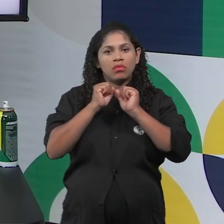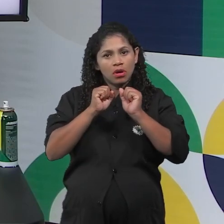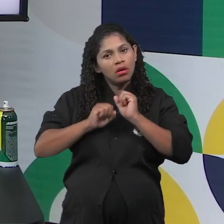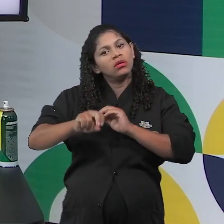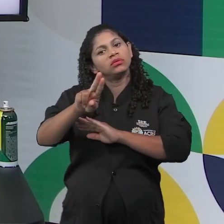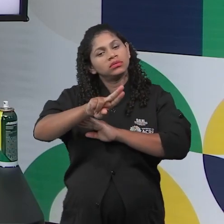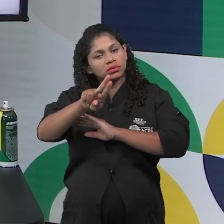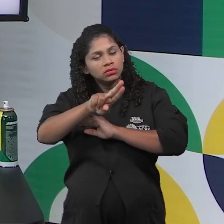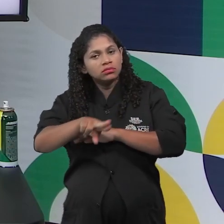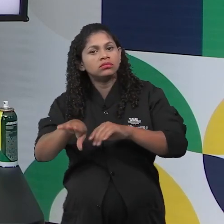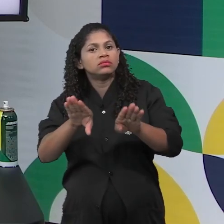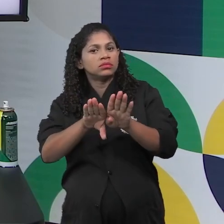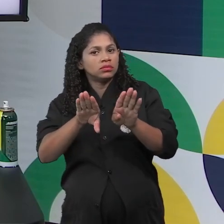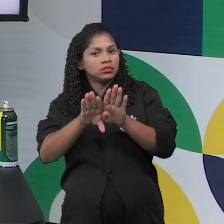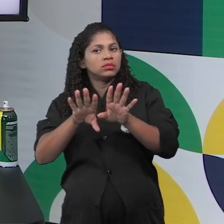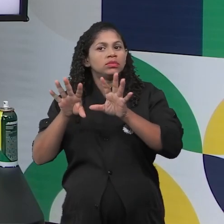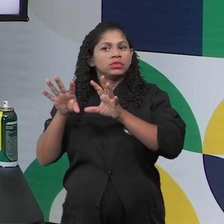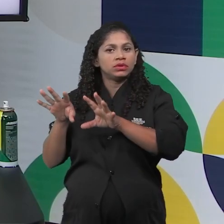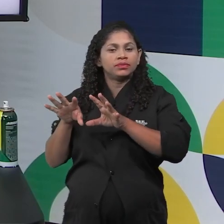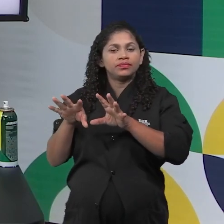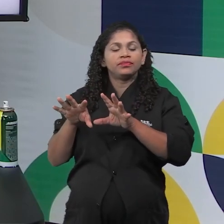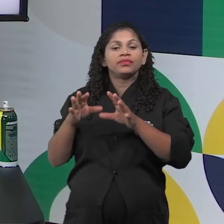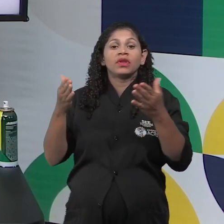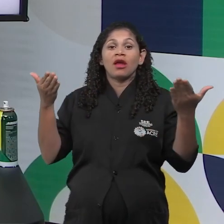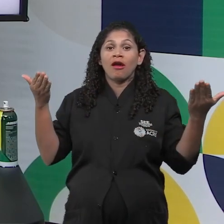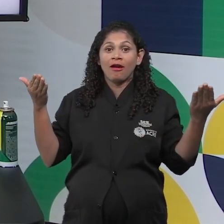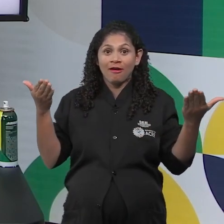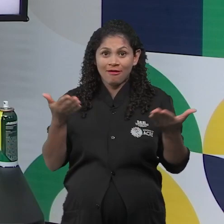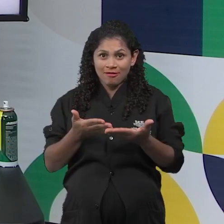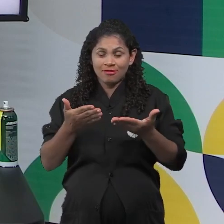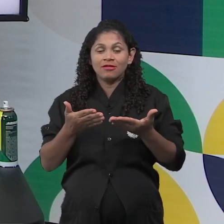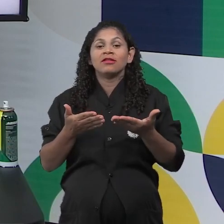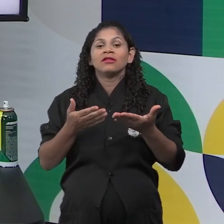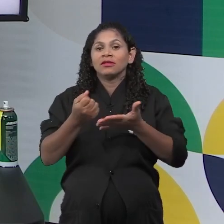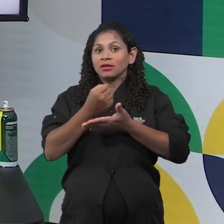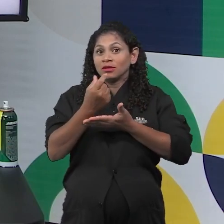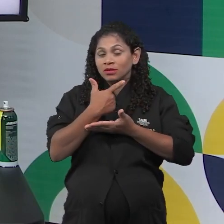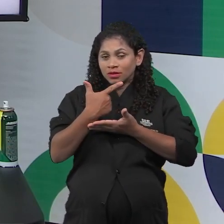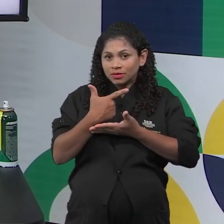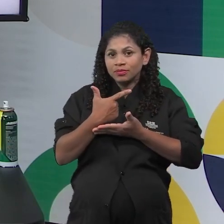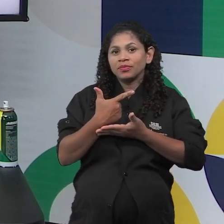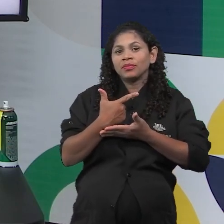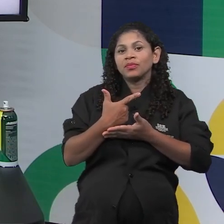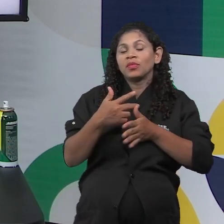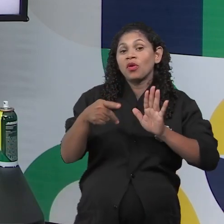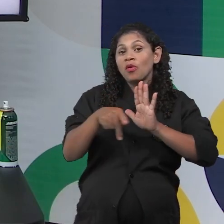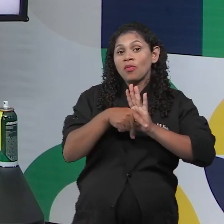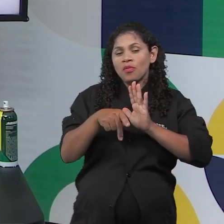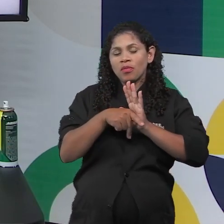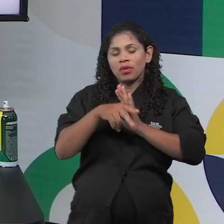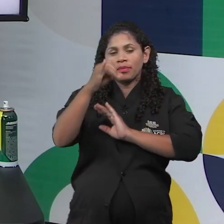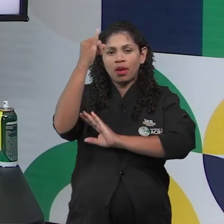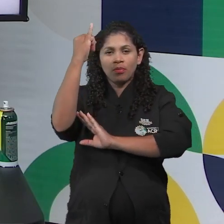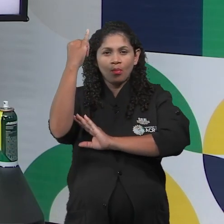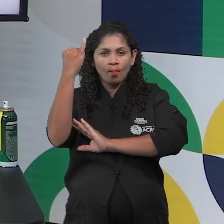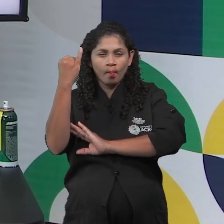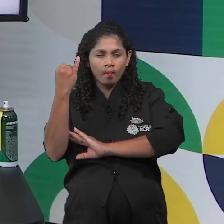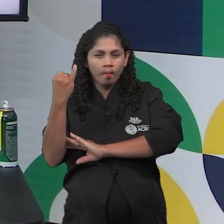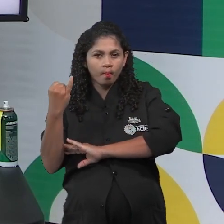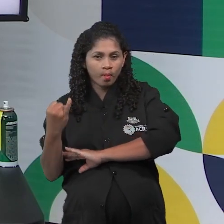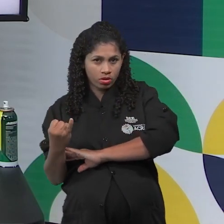forma subcutânea. E também agora, os medicamentos da AVES são os medicamentos para emagrecimento, né? O